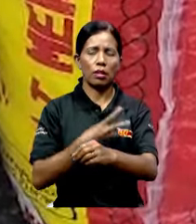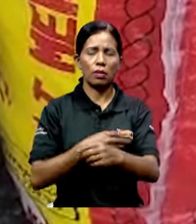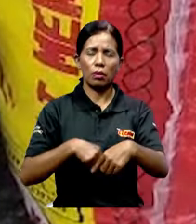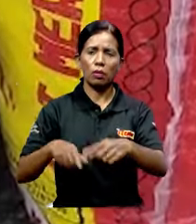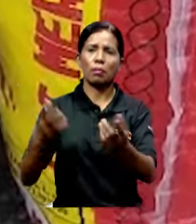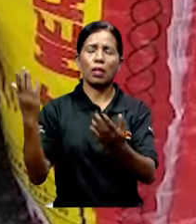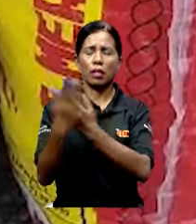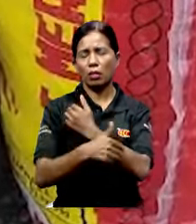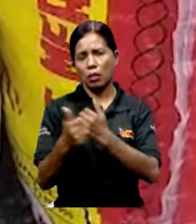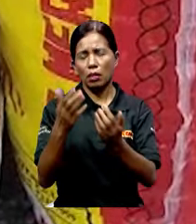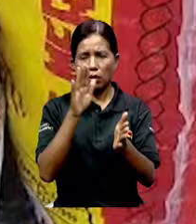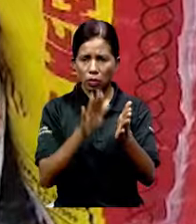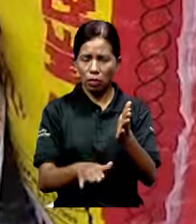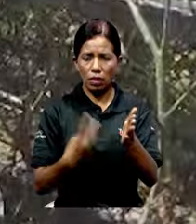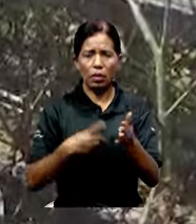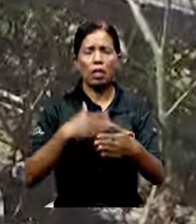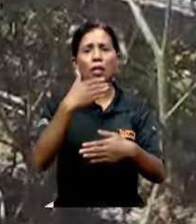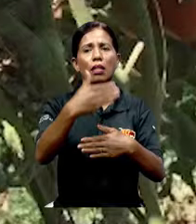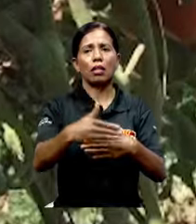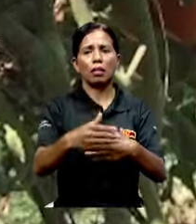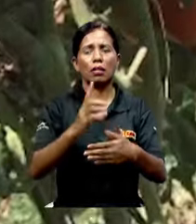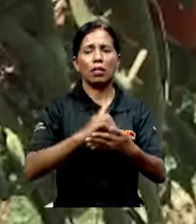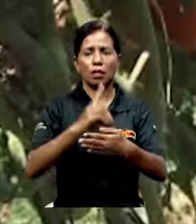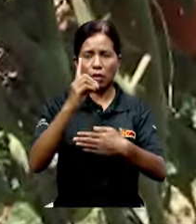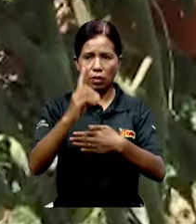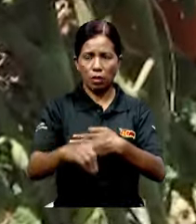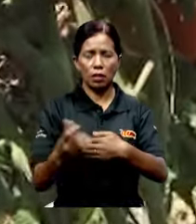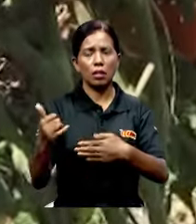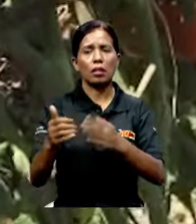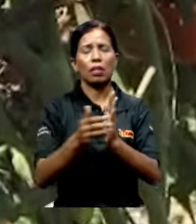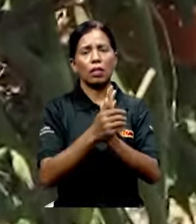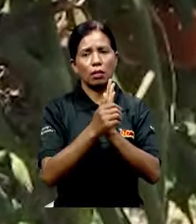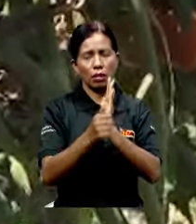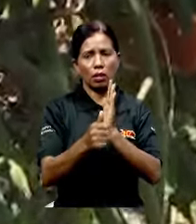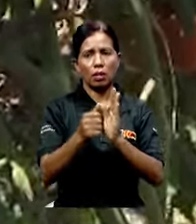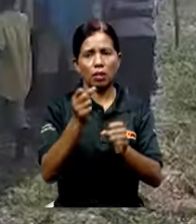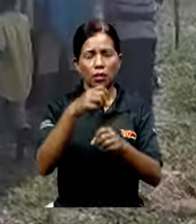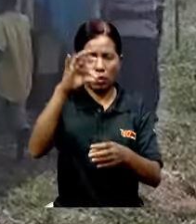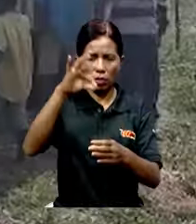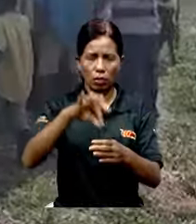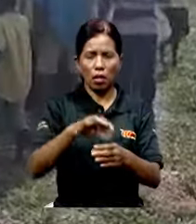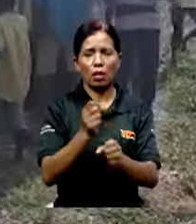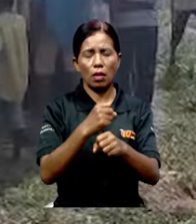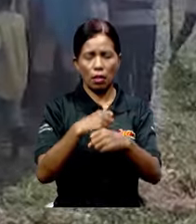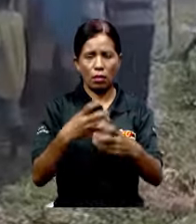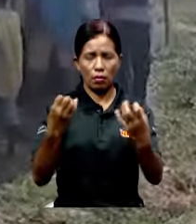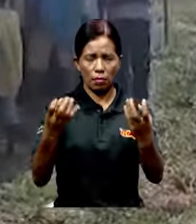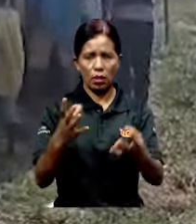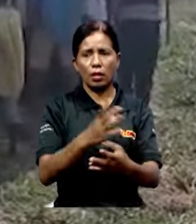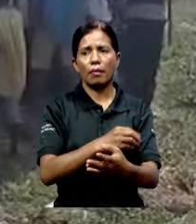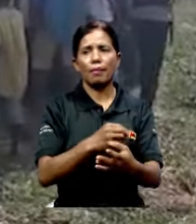bes, mai be ne ma ita tu hakat bawin. Desenvolve sina ne kapasidade, atu produs kapasidade na ton, kualidade na